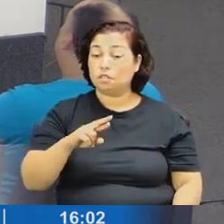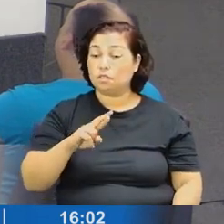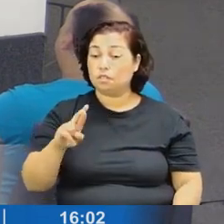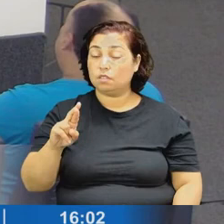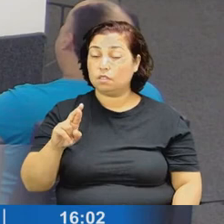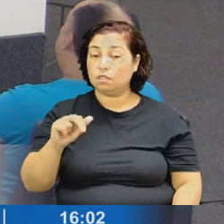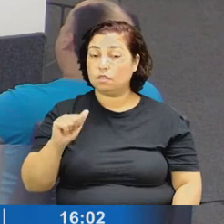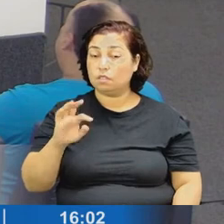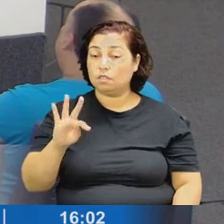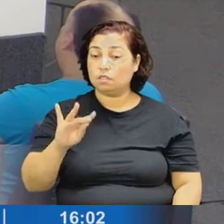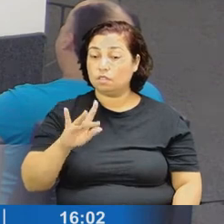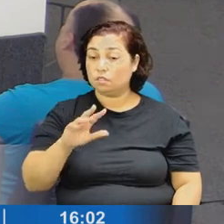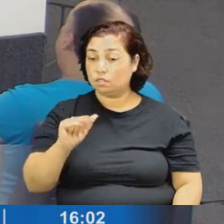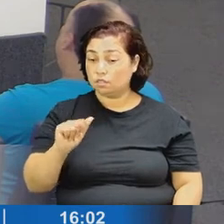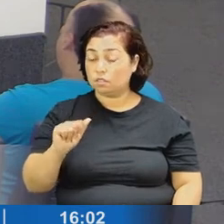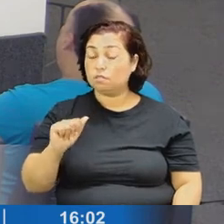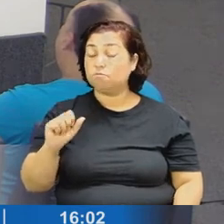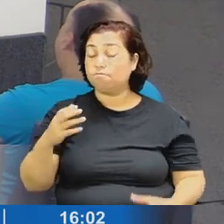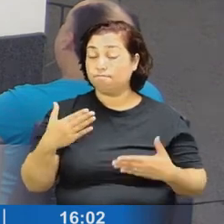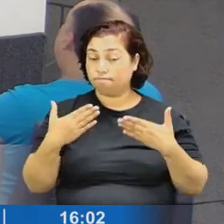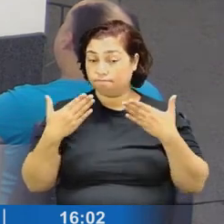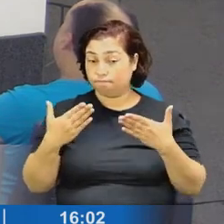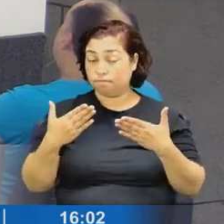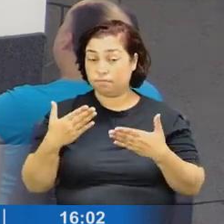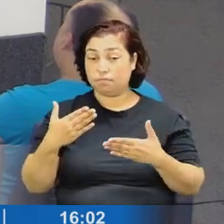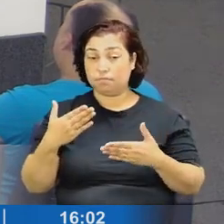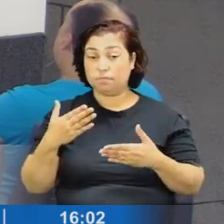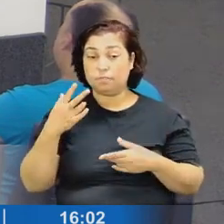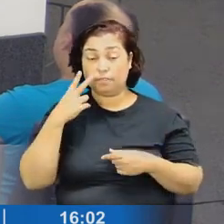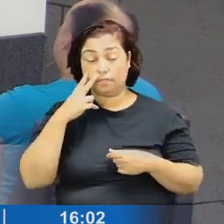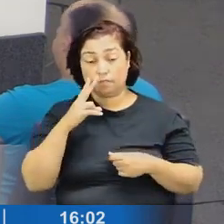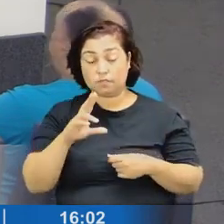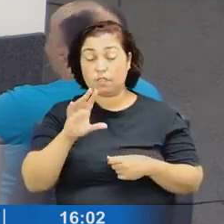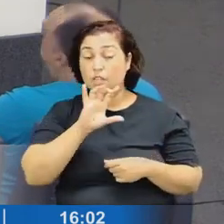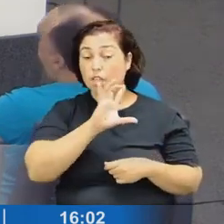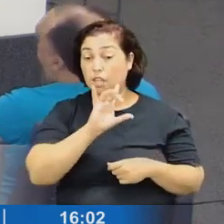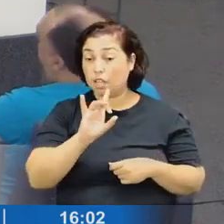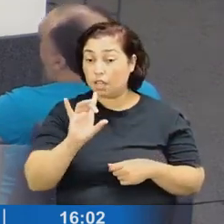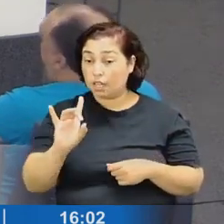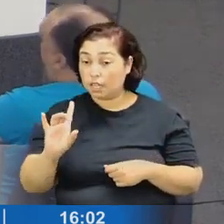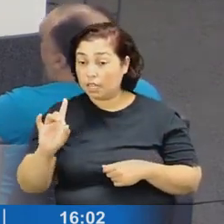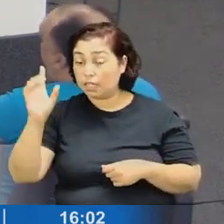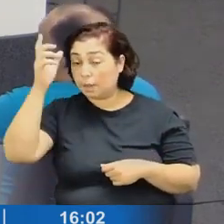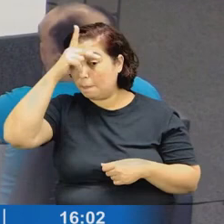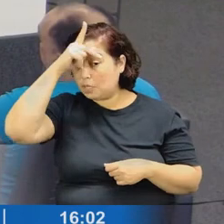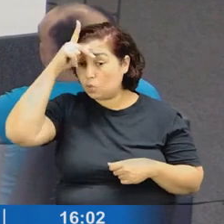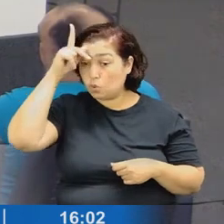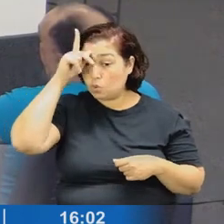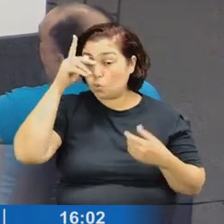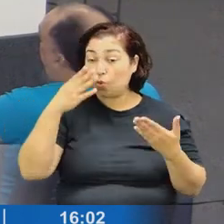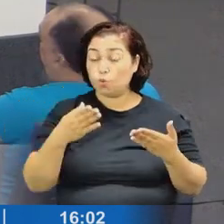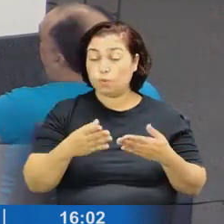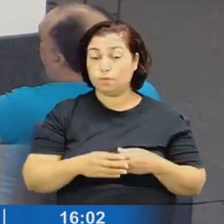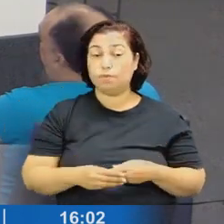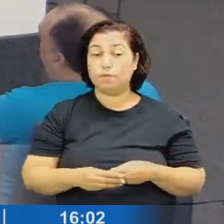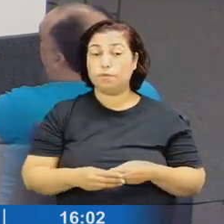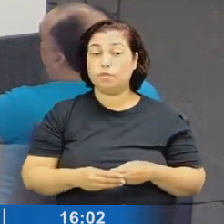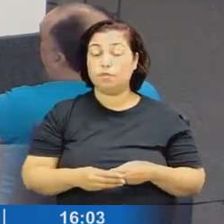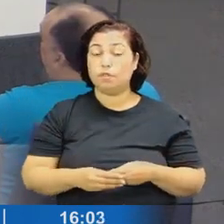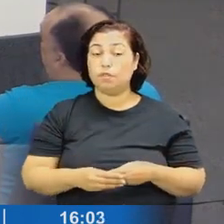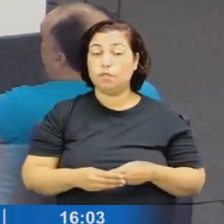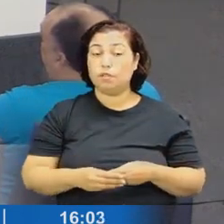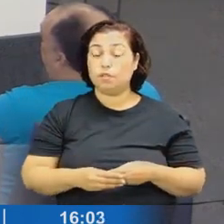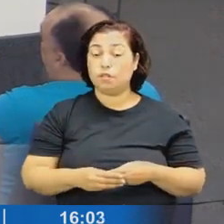mas assim né tem que analisar cada caso ver cada pessoa quem é quem né considerar a ética e moralidade aí porque dá para você